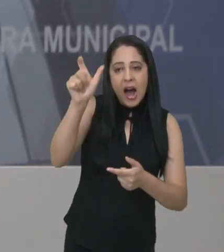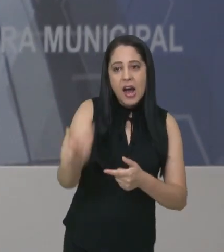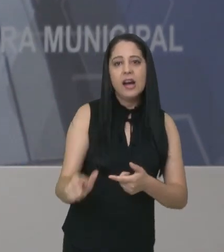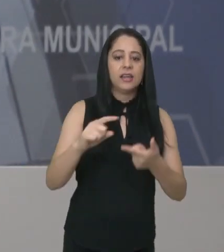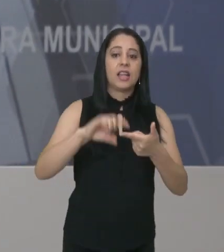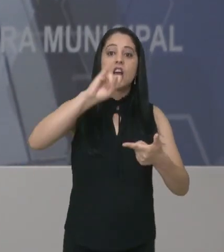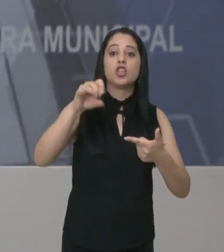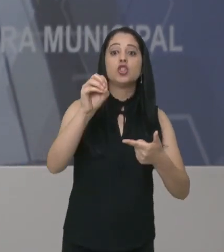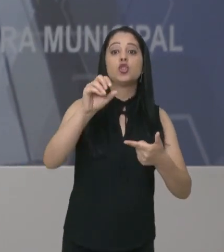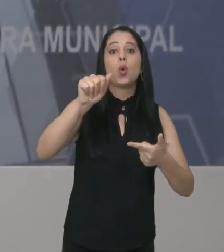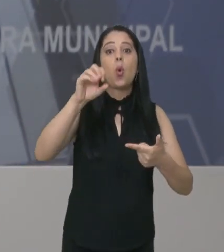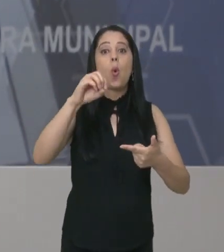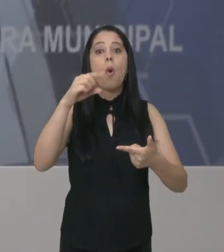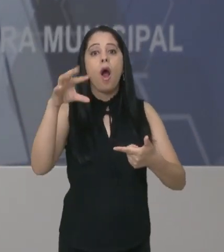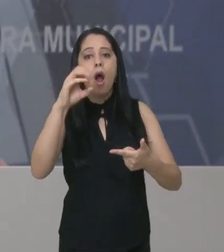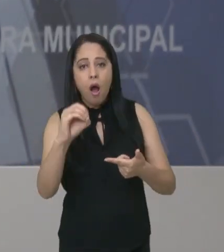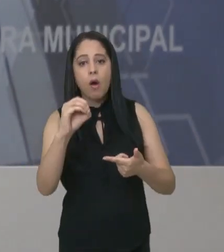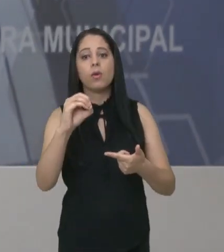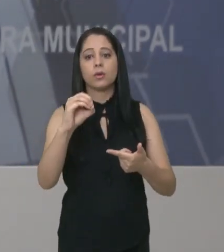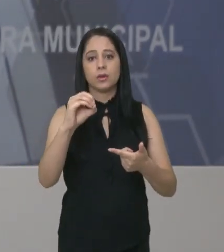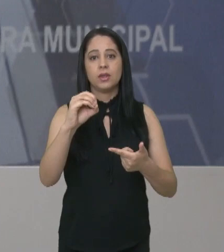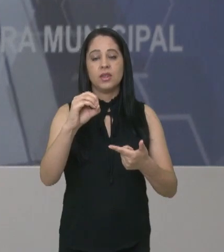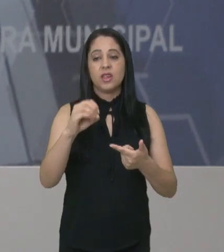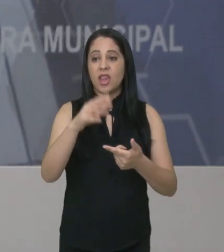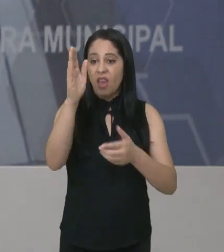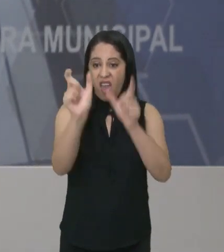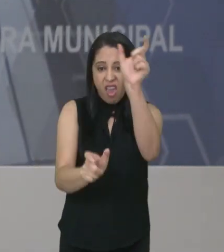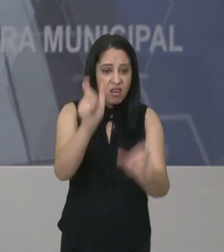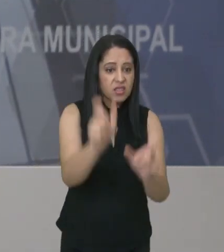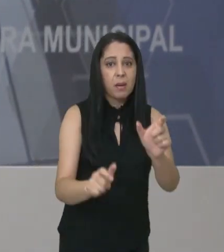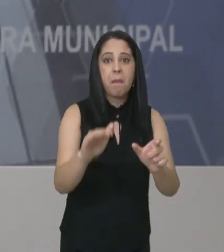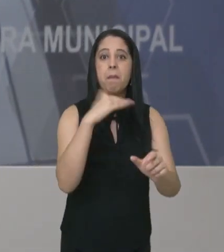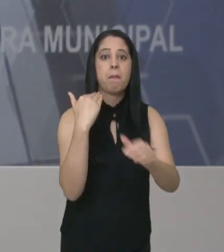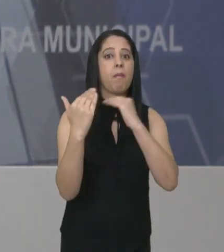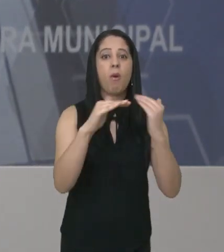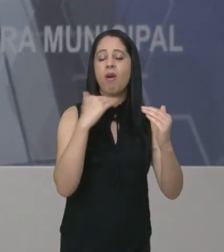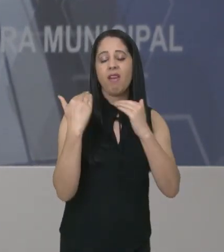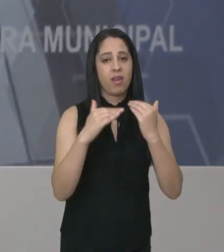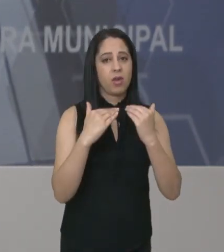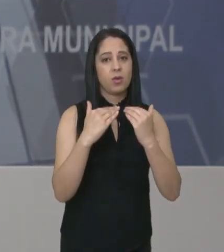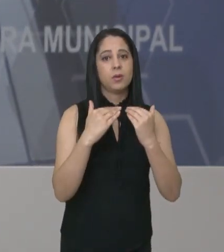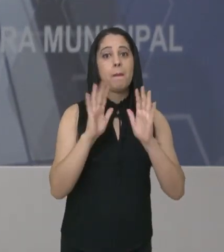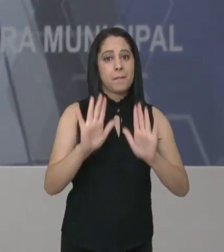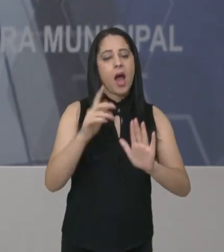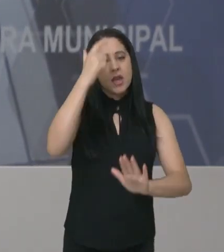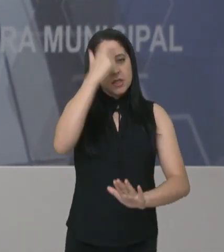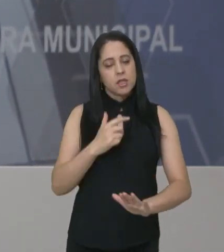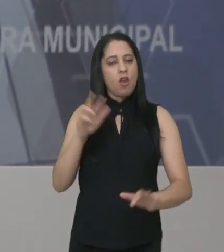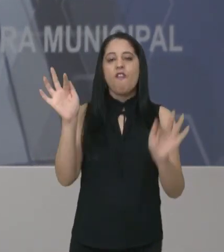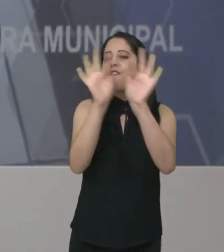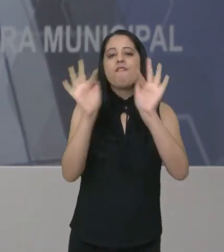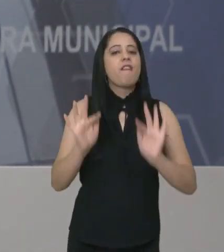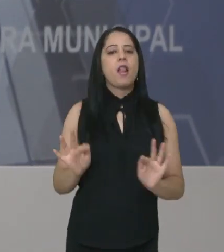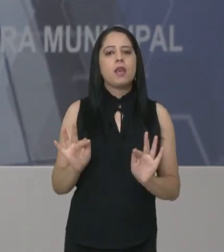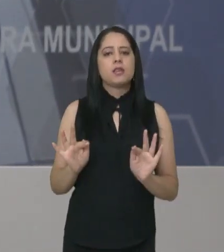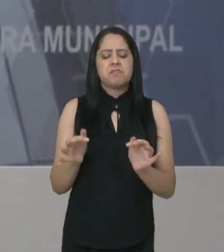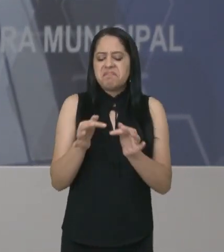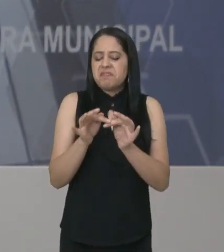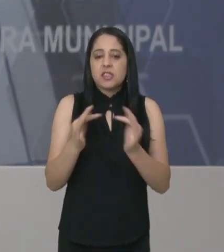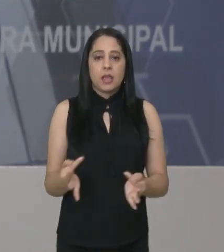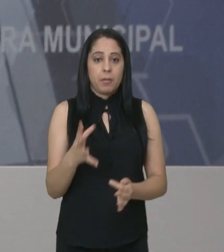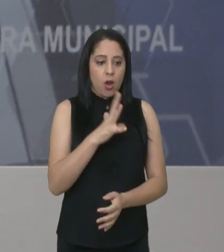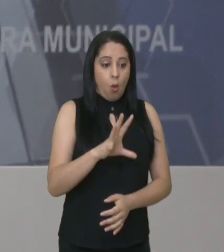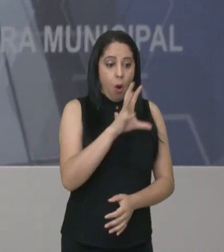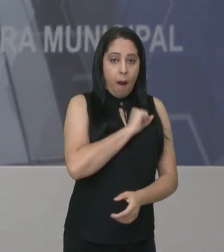seu João, que a gente perdeu no meio do caminho. Hoje eu estou feliz, simples assim. O amor venceu